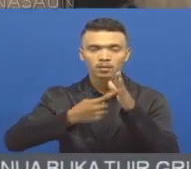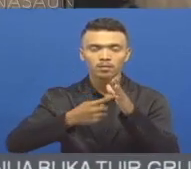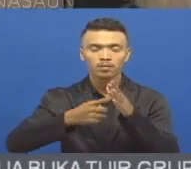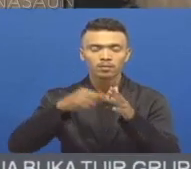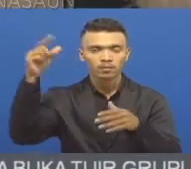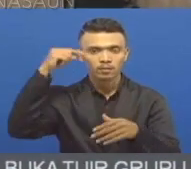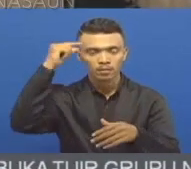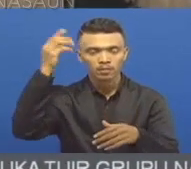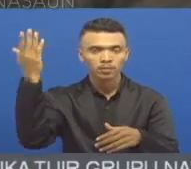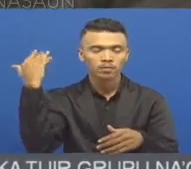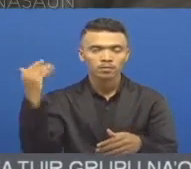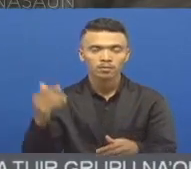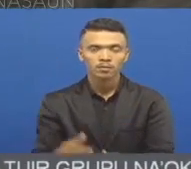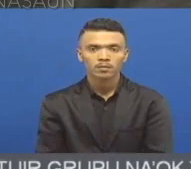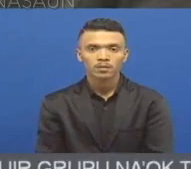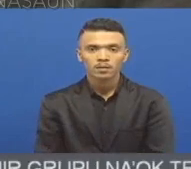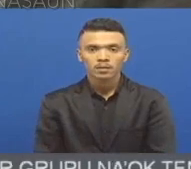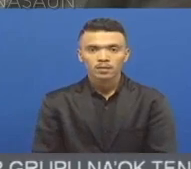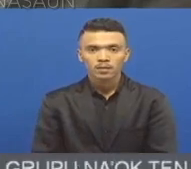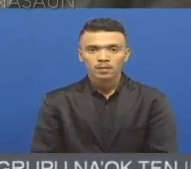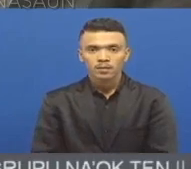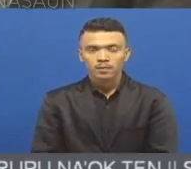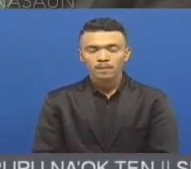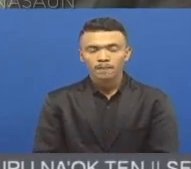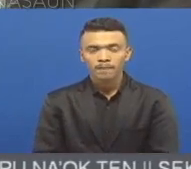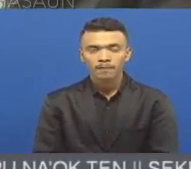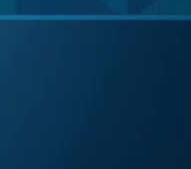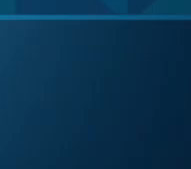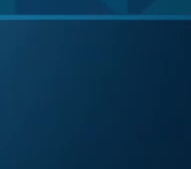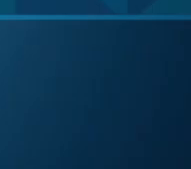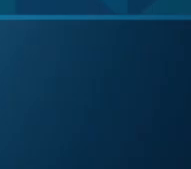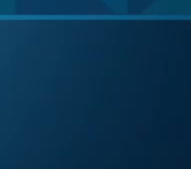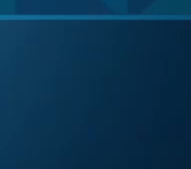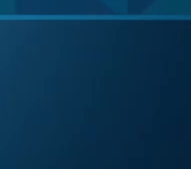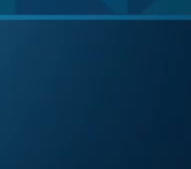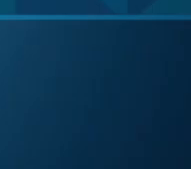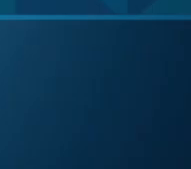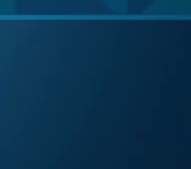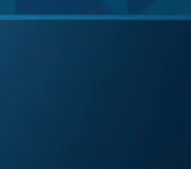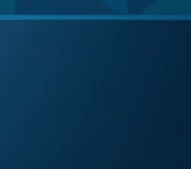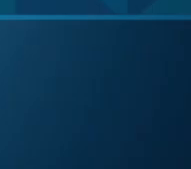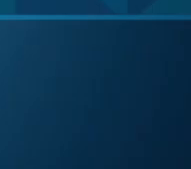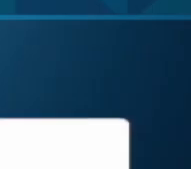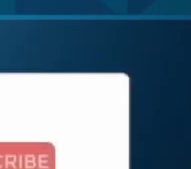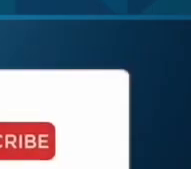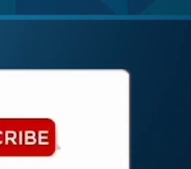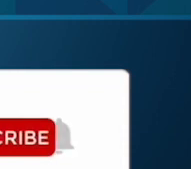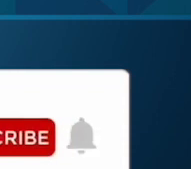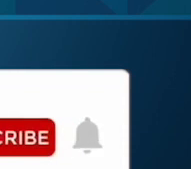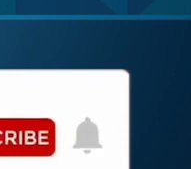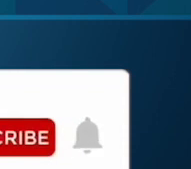anterior. Julião Pinto, Agostino Neno, ba RTTL. Atuhetan informação factuais